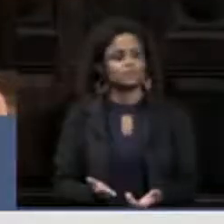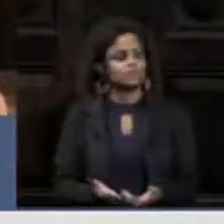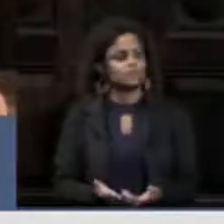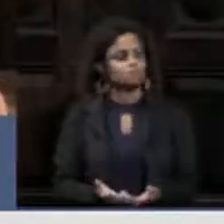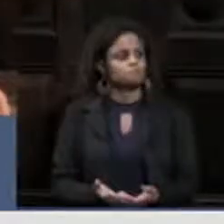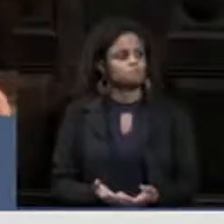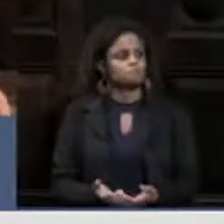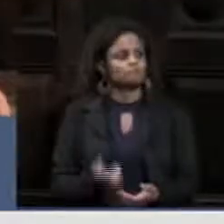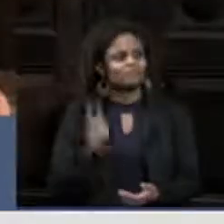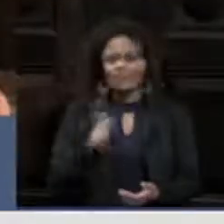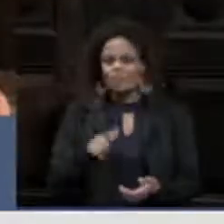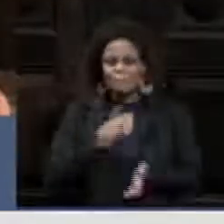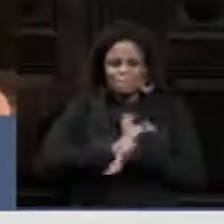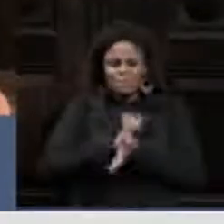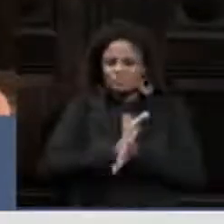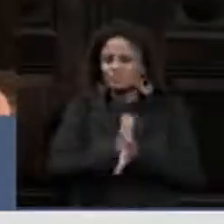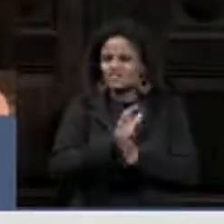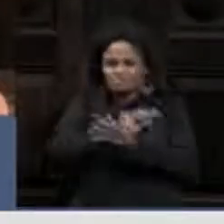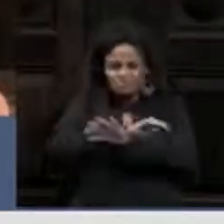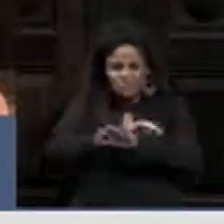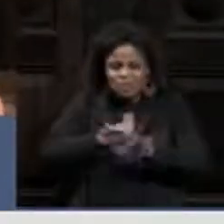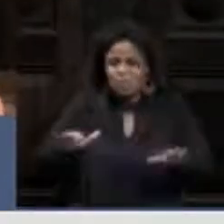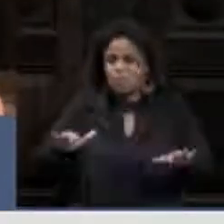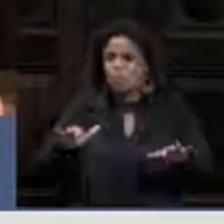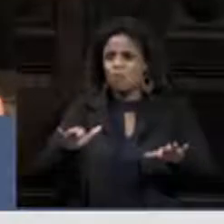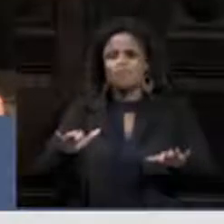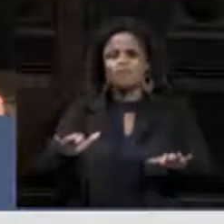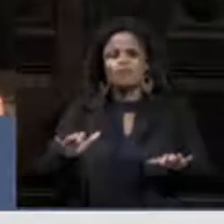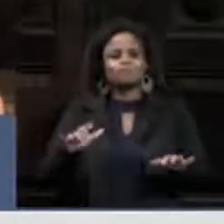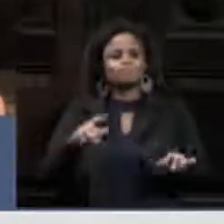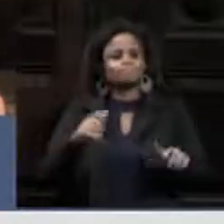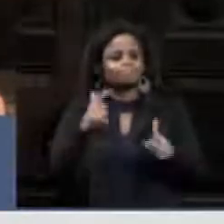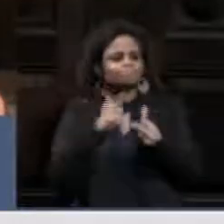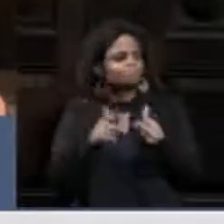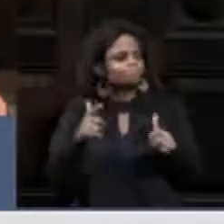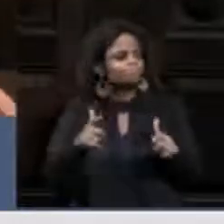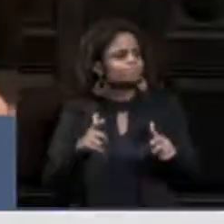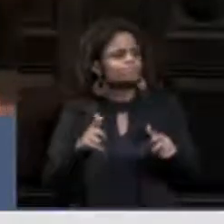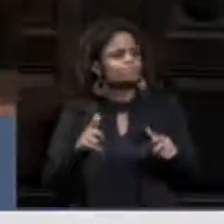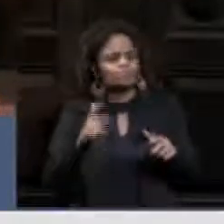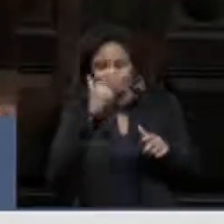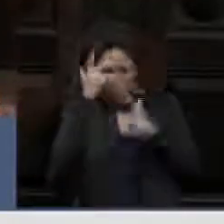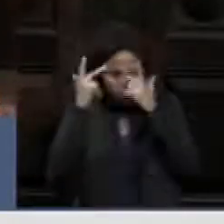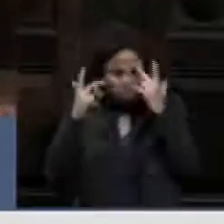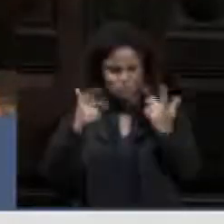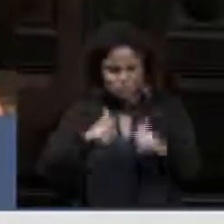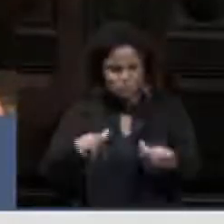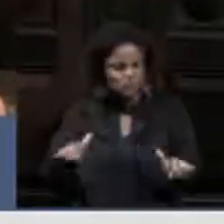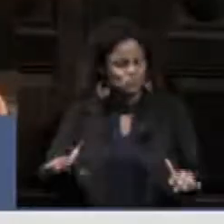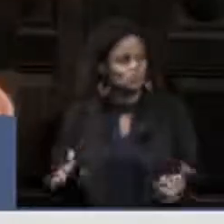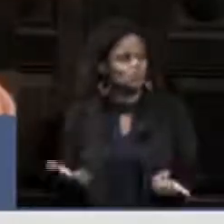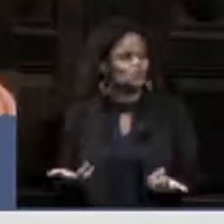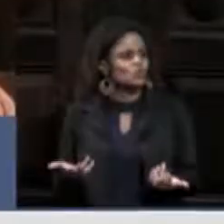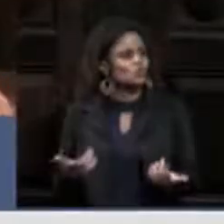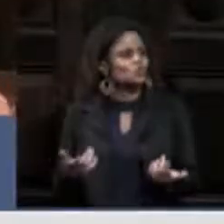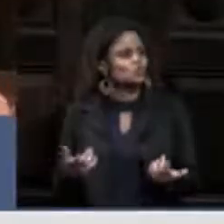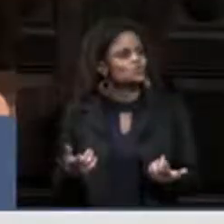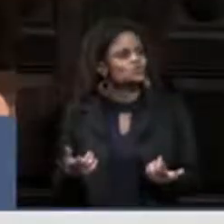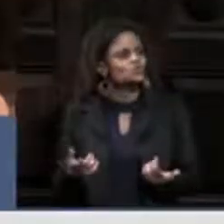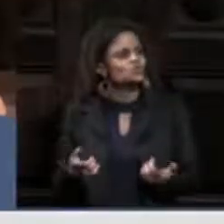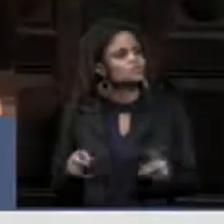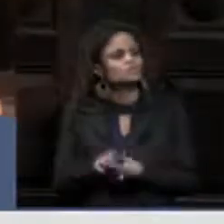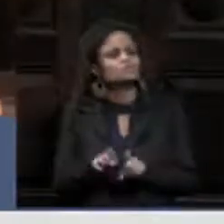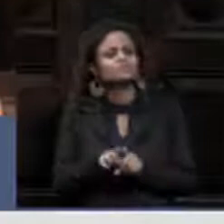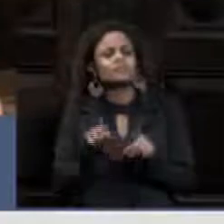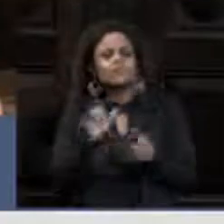já dizimou muitas populações. O preconceito já fez